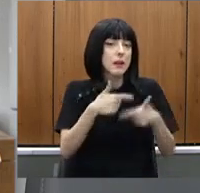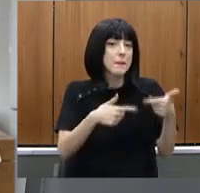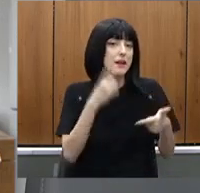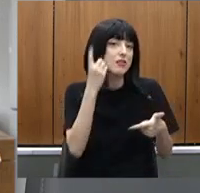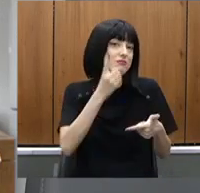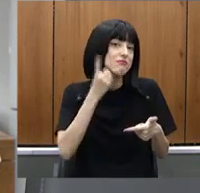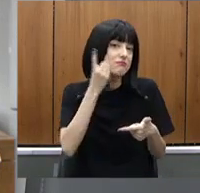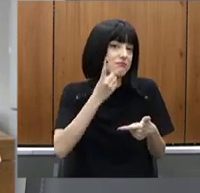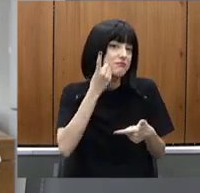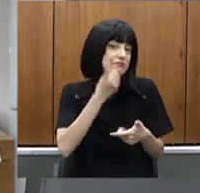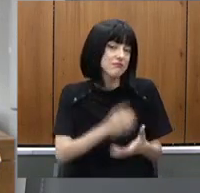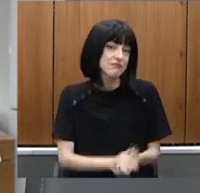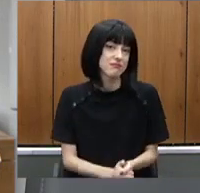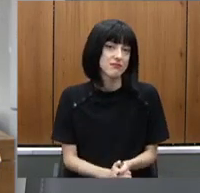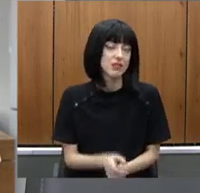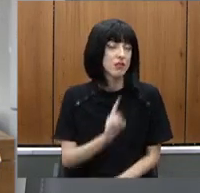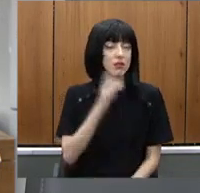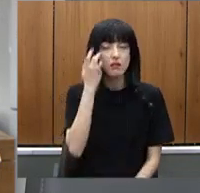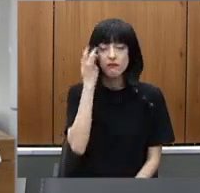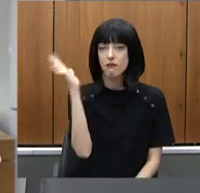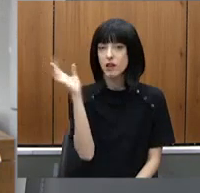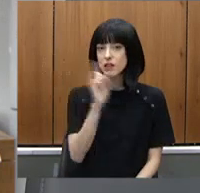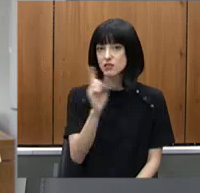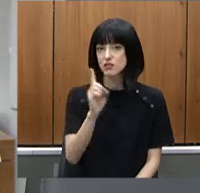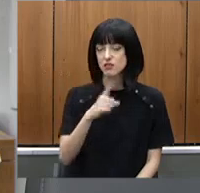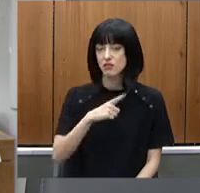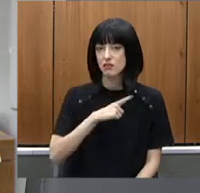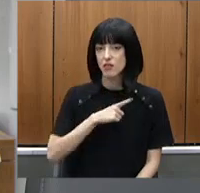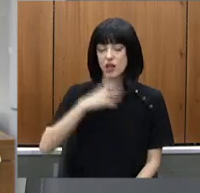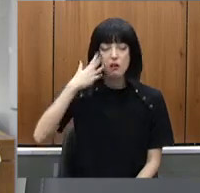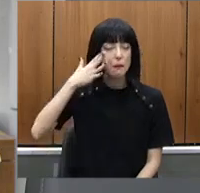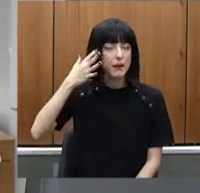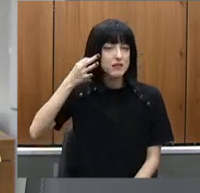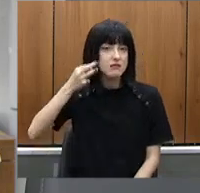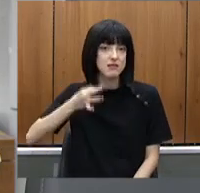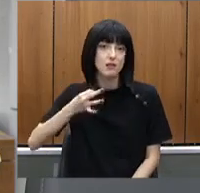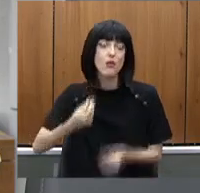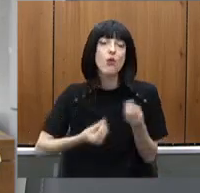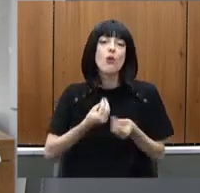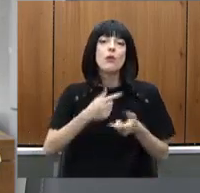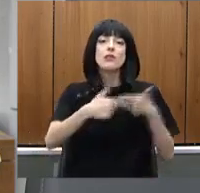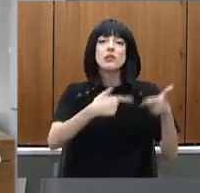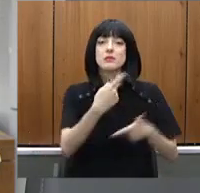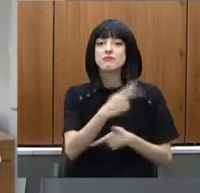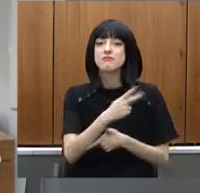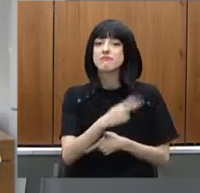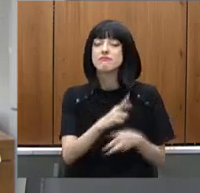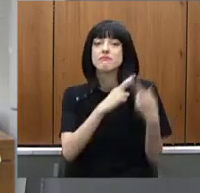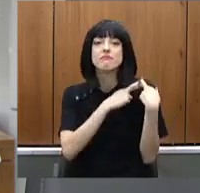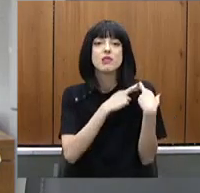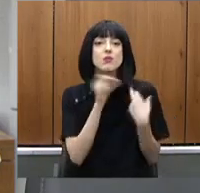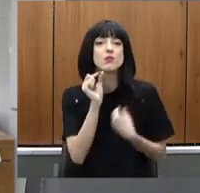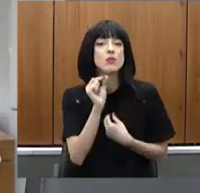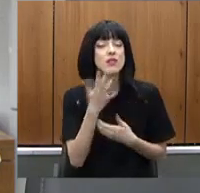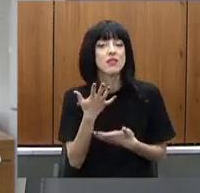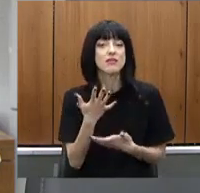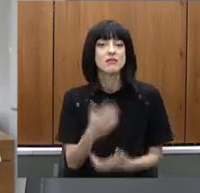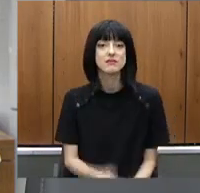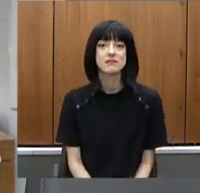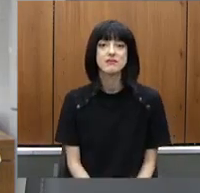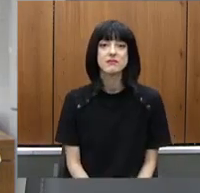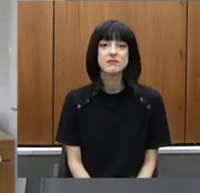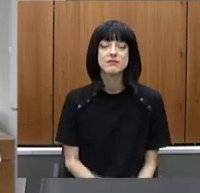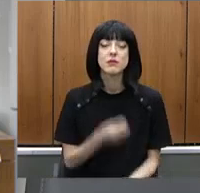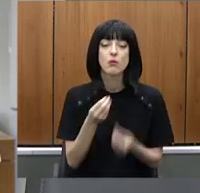né Essa ter essa maturidade de saber né até o quanto que estica o quanto que